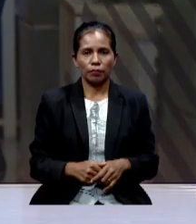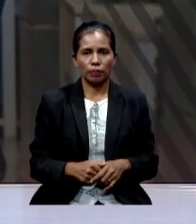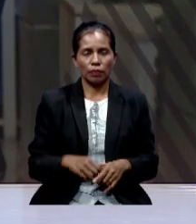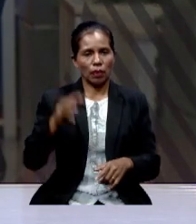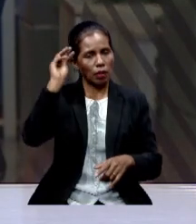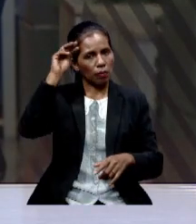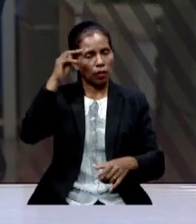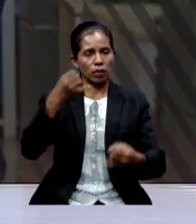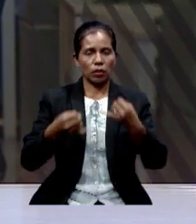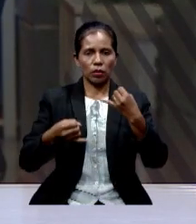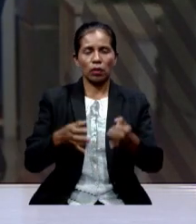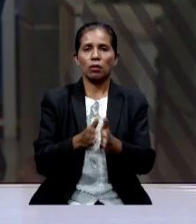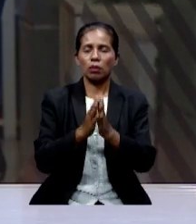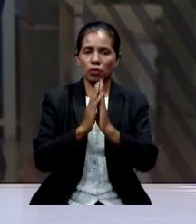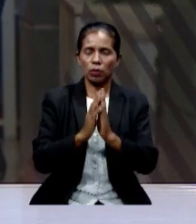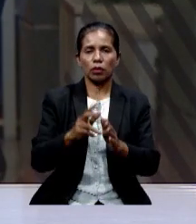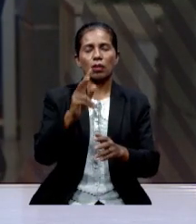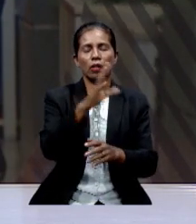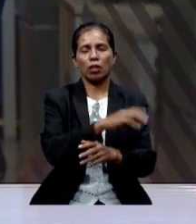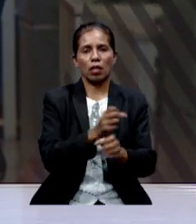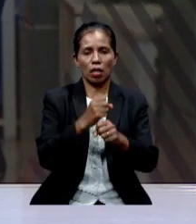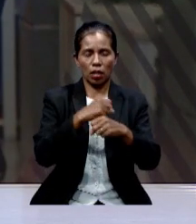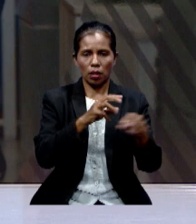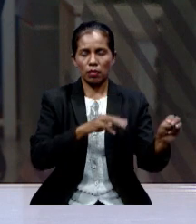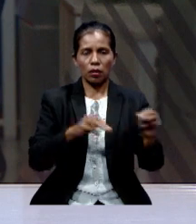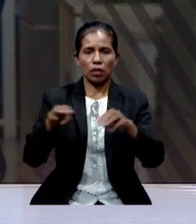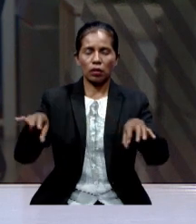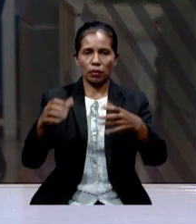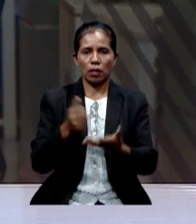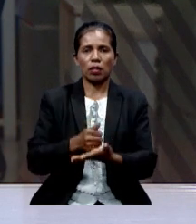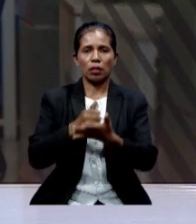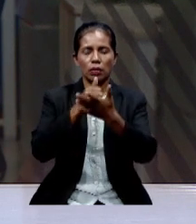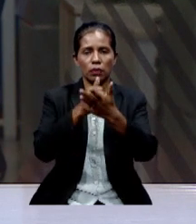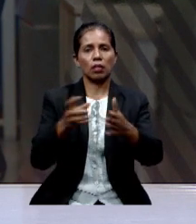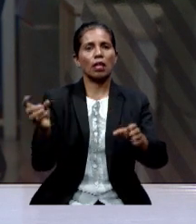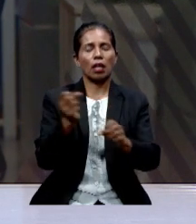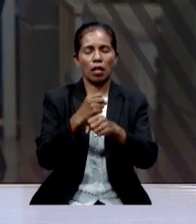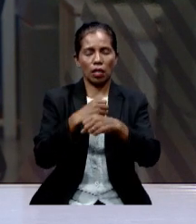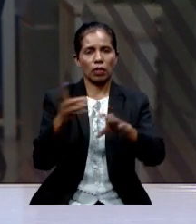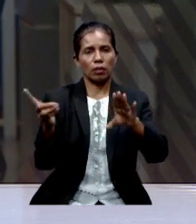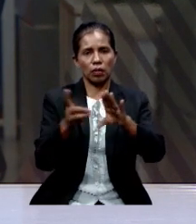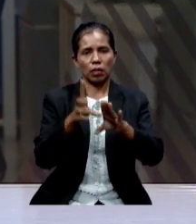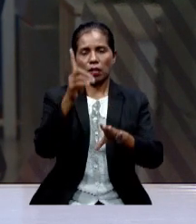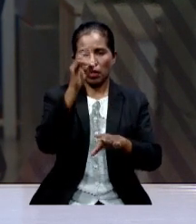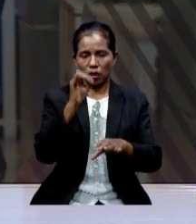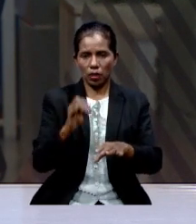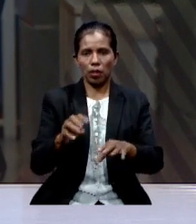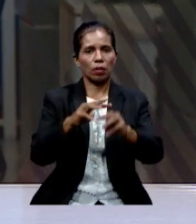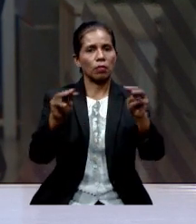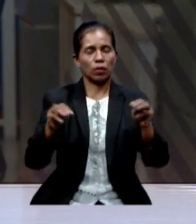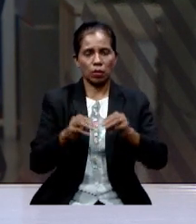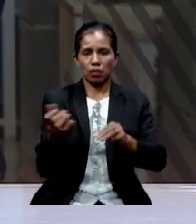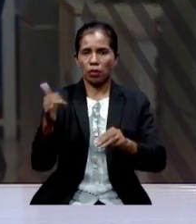Ministro de Justiça, Russo Notariado, hala mudança ba sistema atendimento documento iha dili no município Sirah.